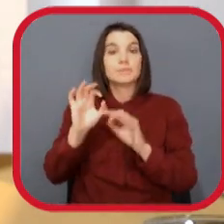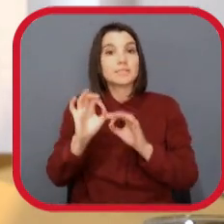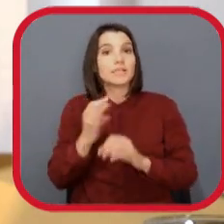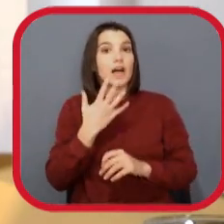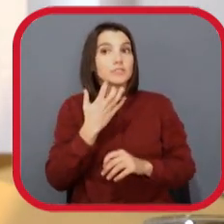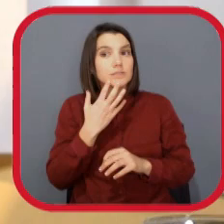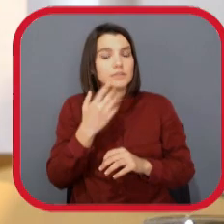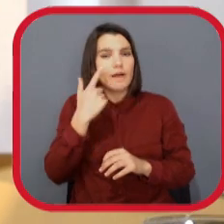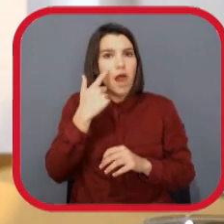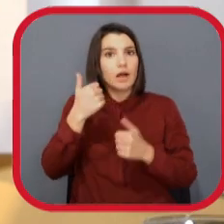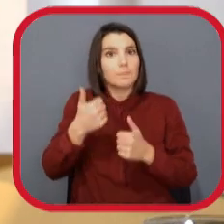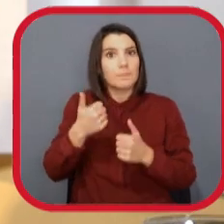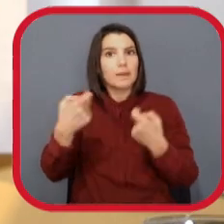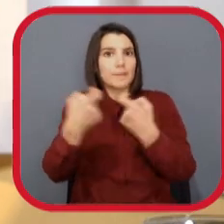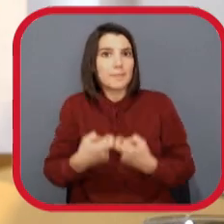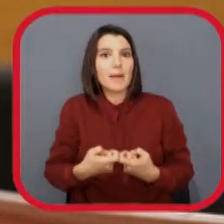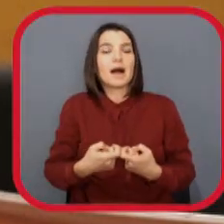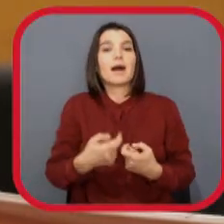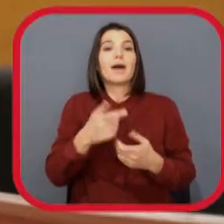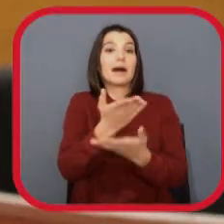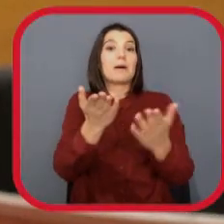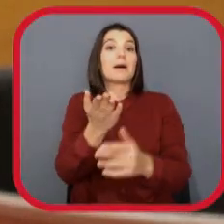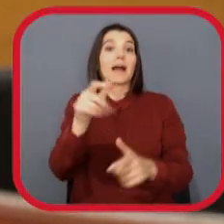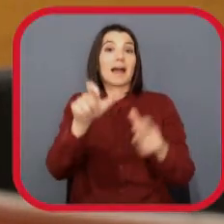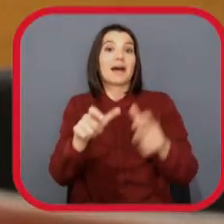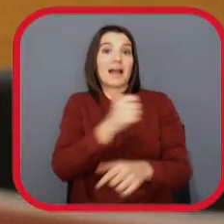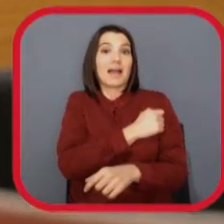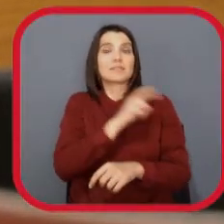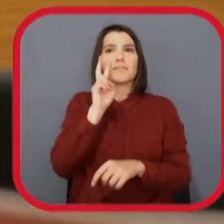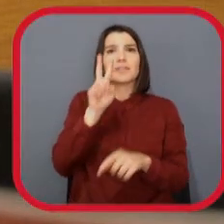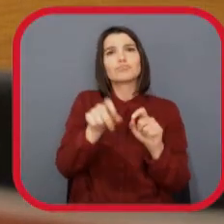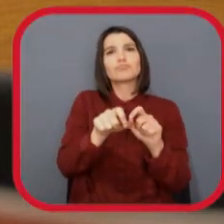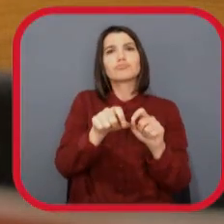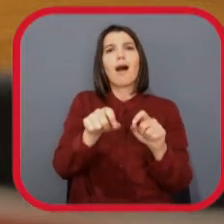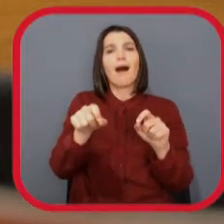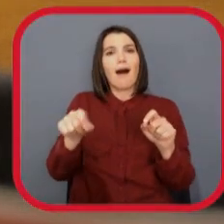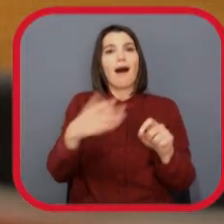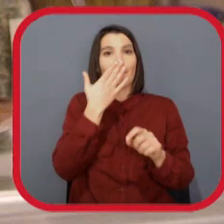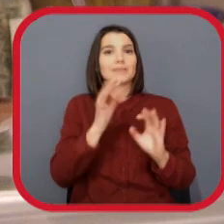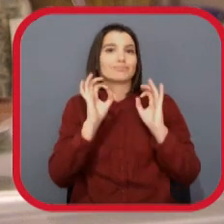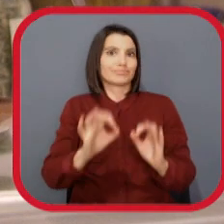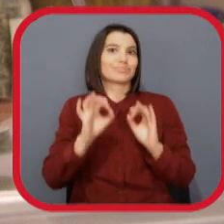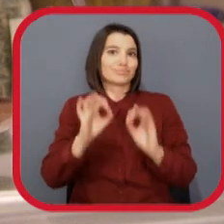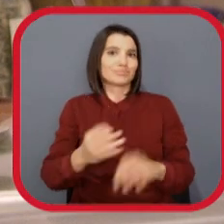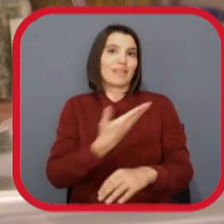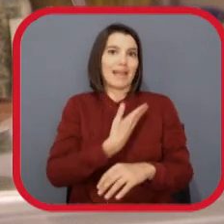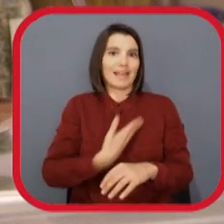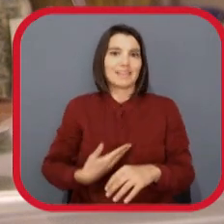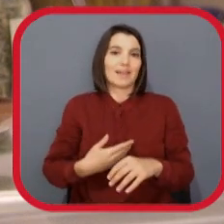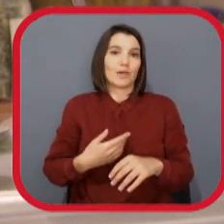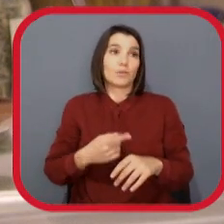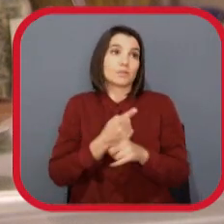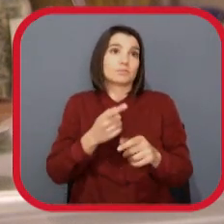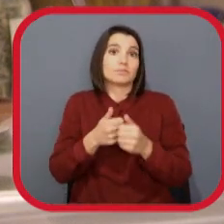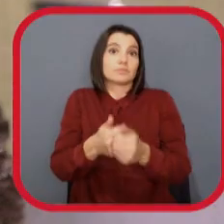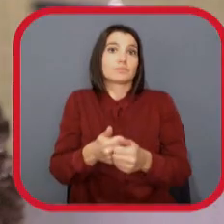bastante cuidado para que lá em casa as pessoas possam seguir esta viagem, ter esta viagem, em que seguem,